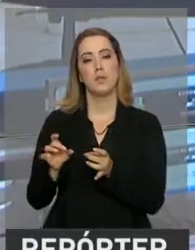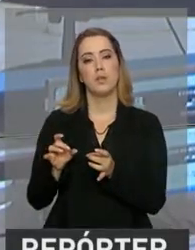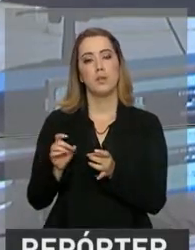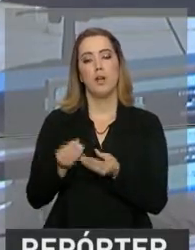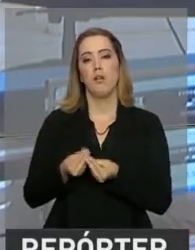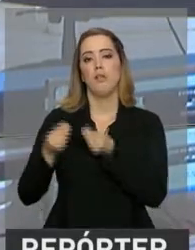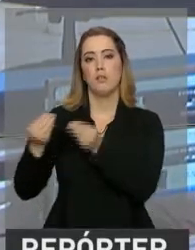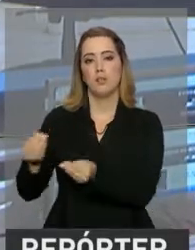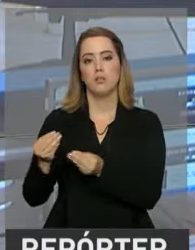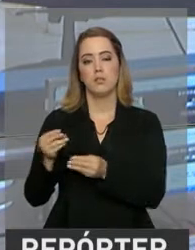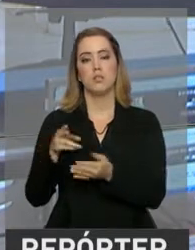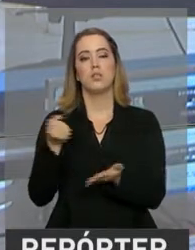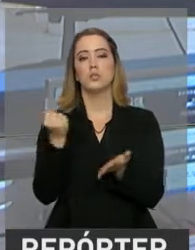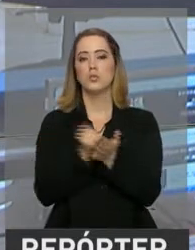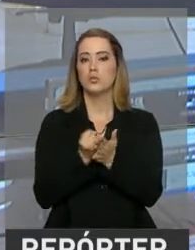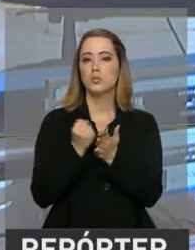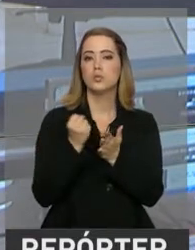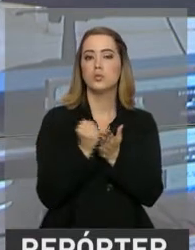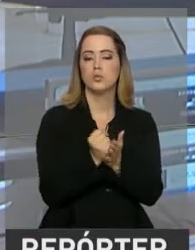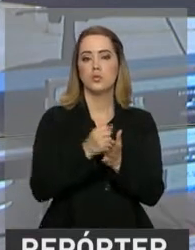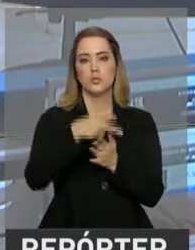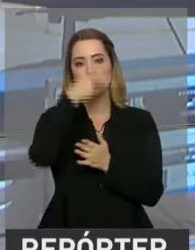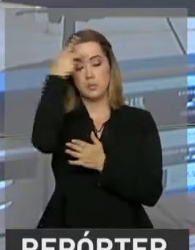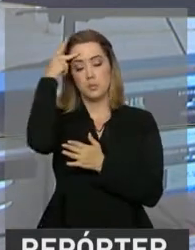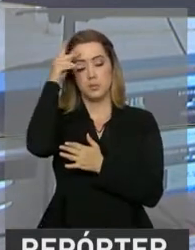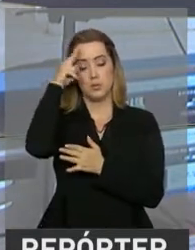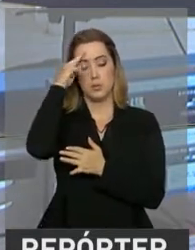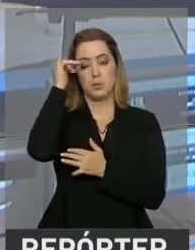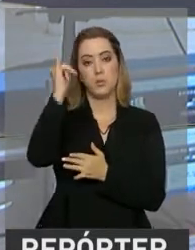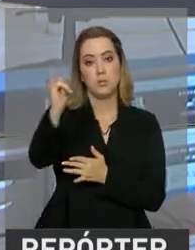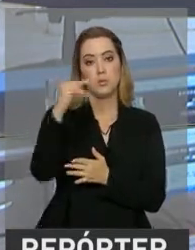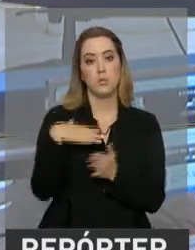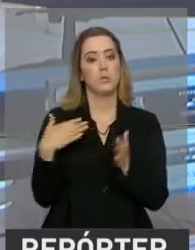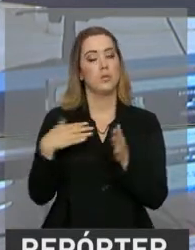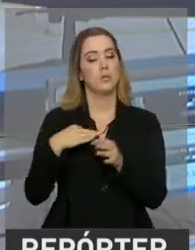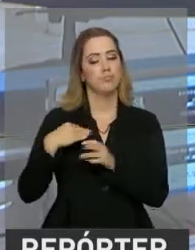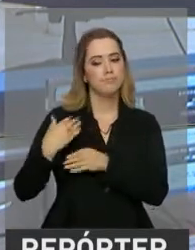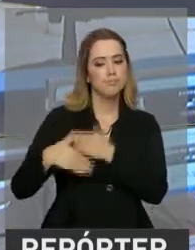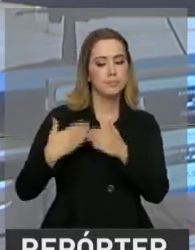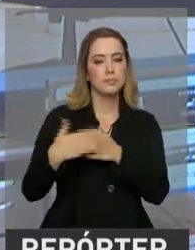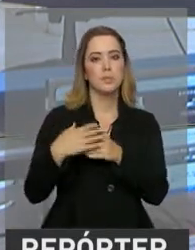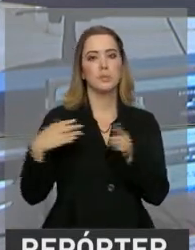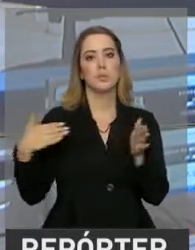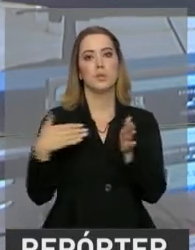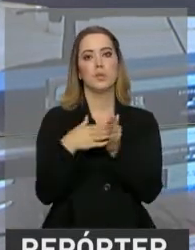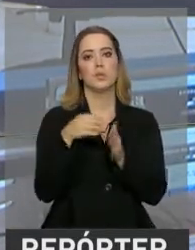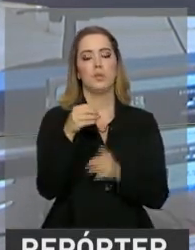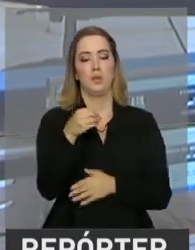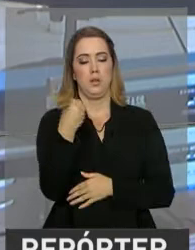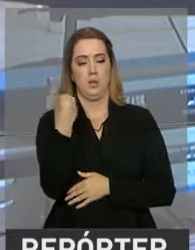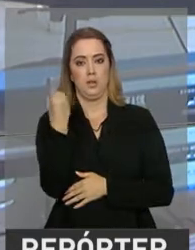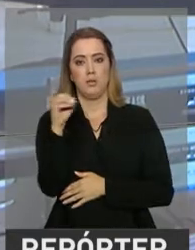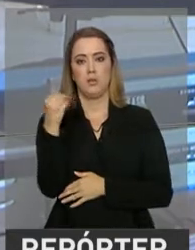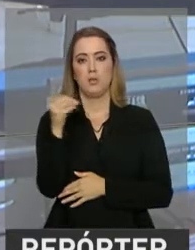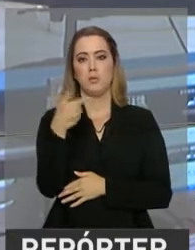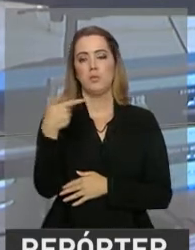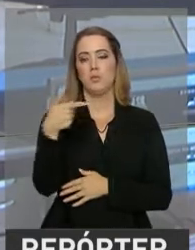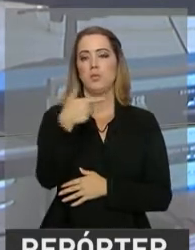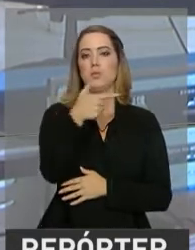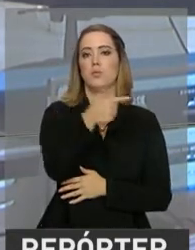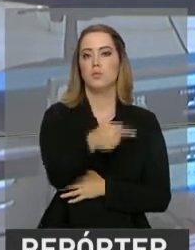humanitário para Imigrantes haitianos foi prorrogada até outubro de 2017 já é a quarta vez que esse prazo é